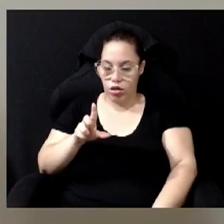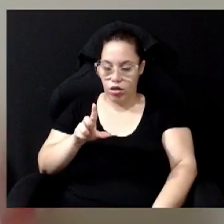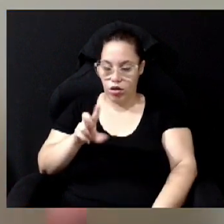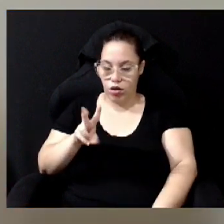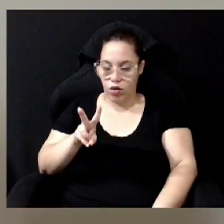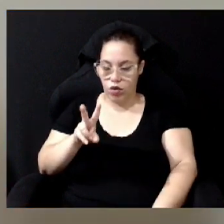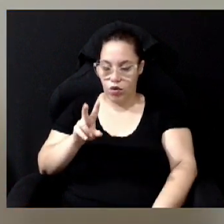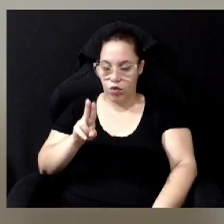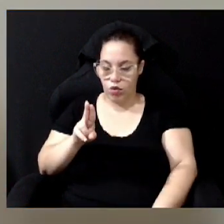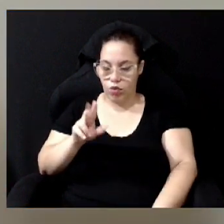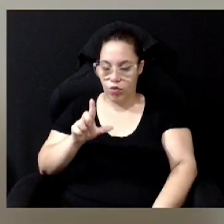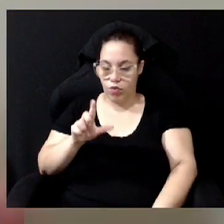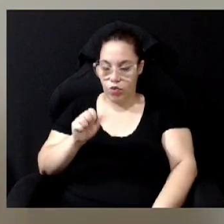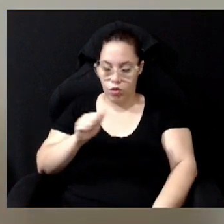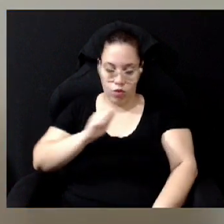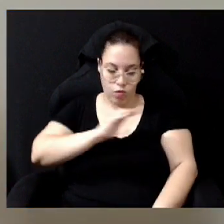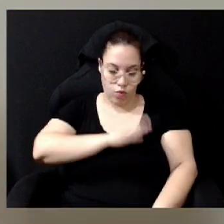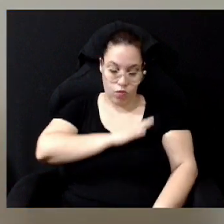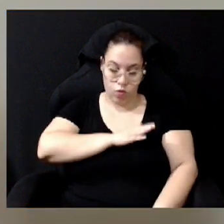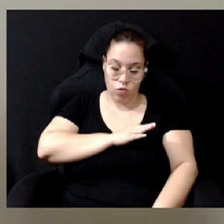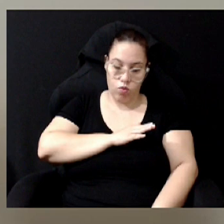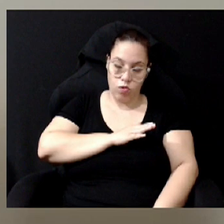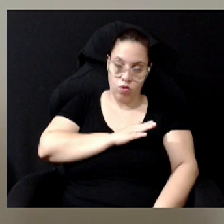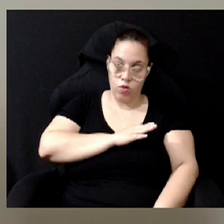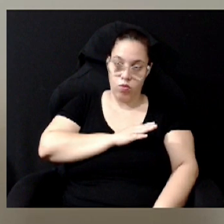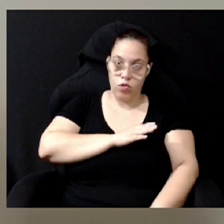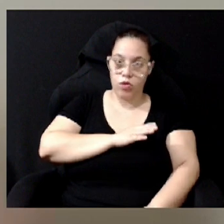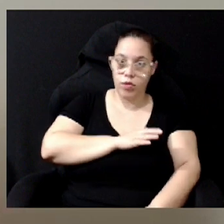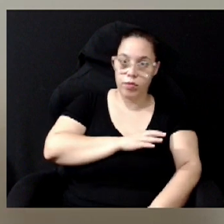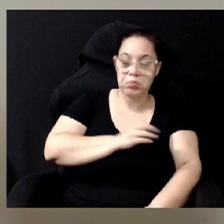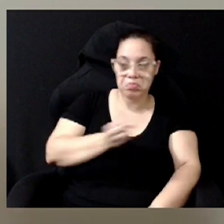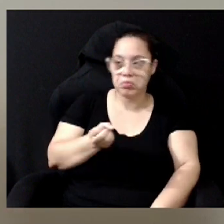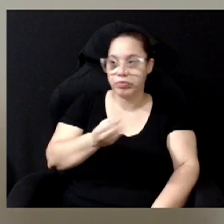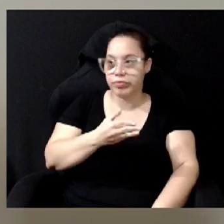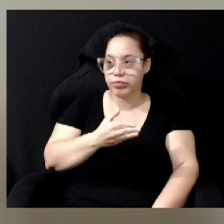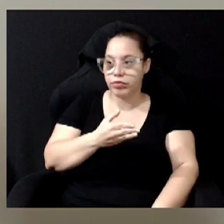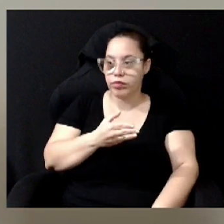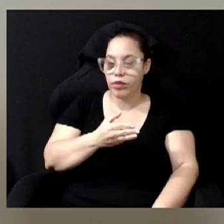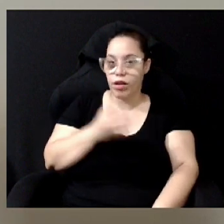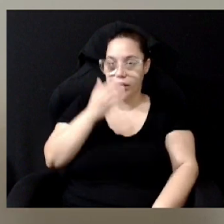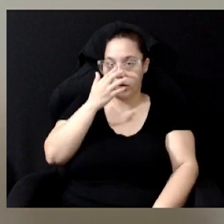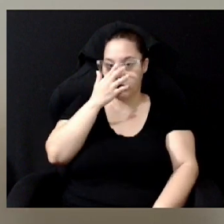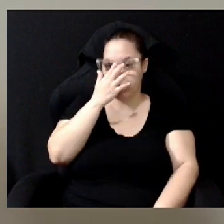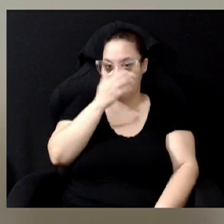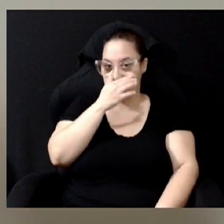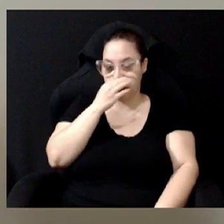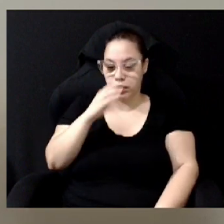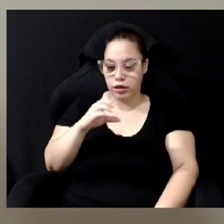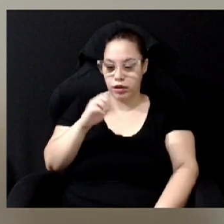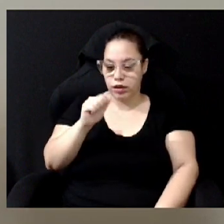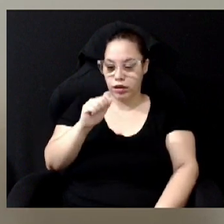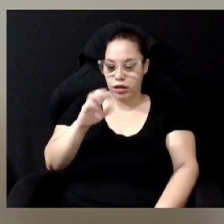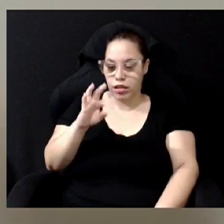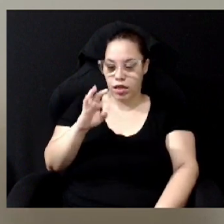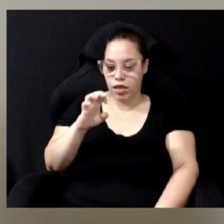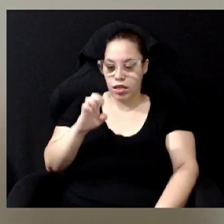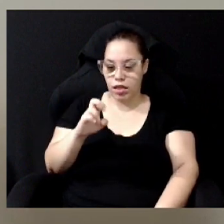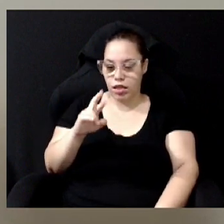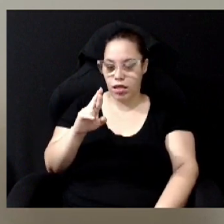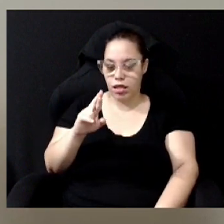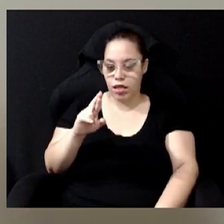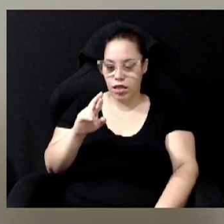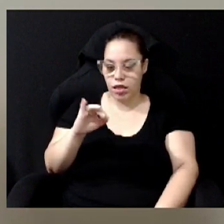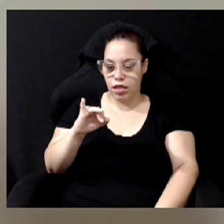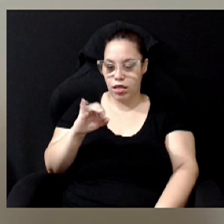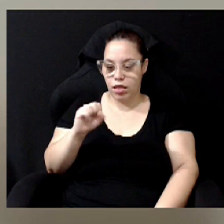mais de uma maneira mais moderna e menos agressiva, que é através do cateterismo, na medida que ela passa